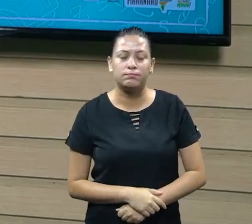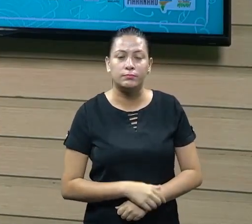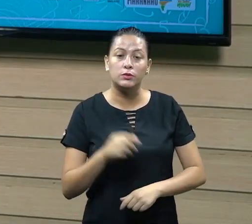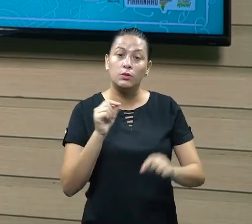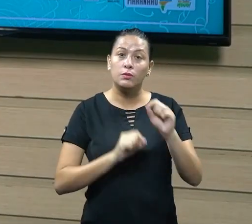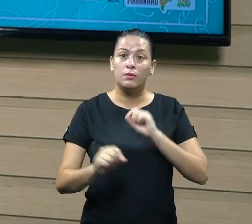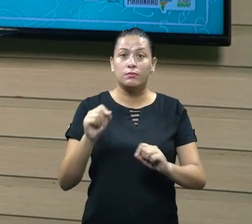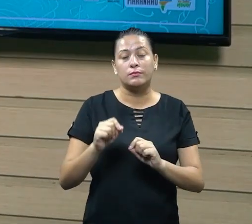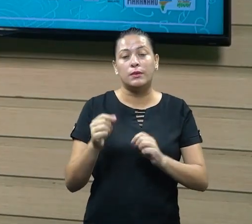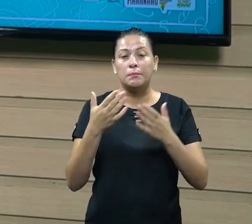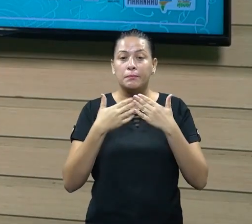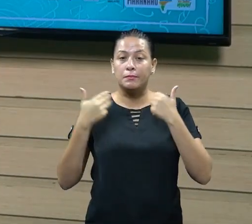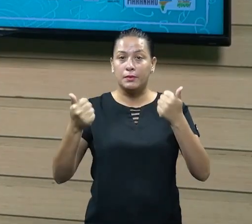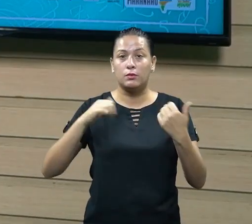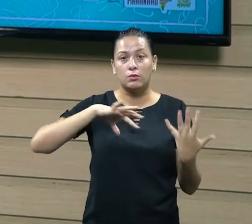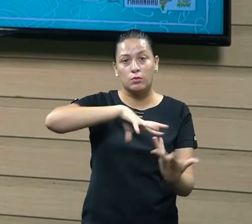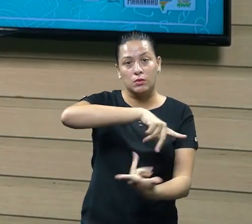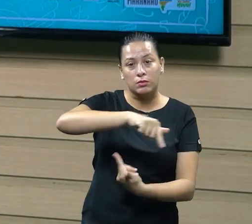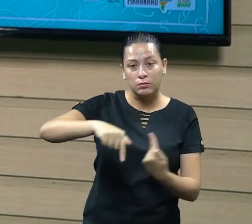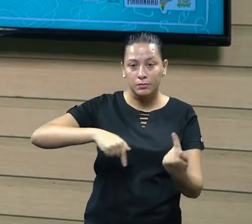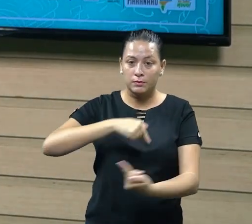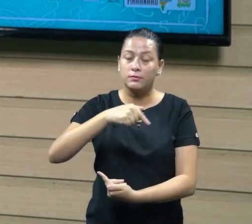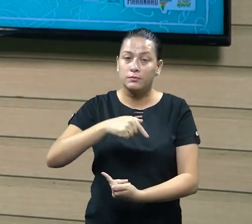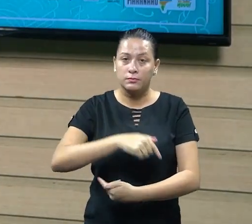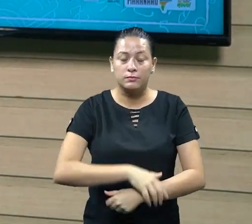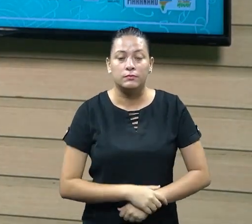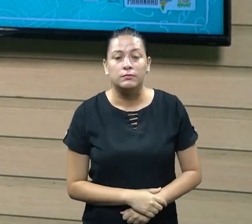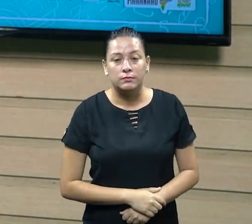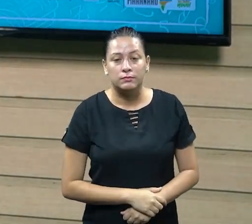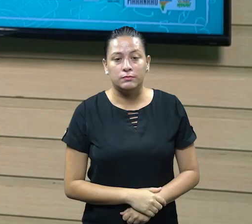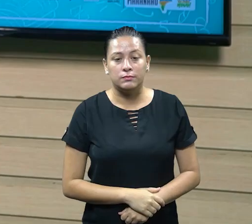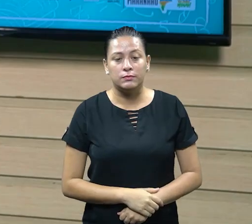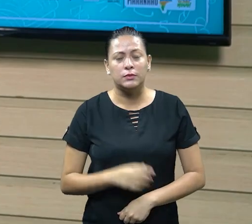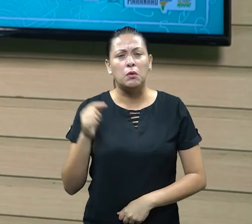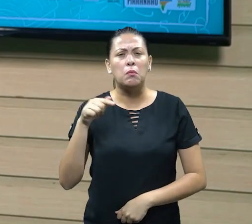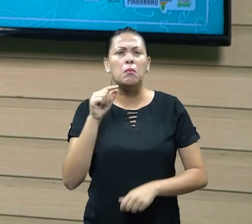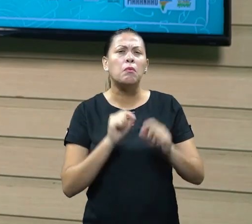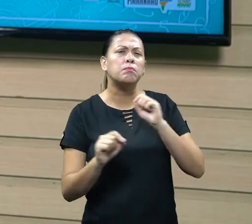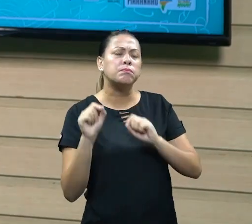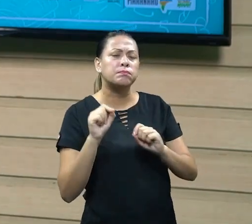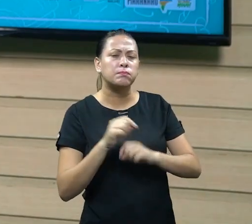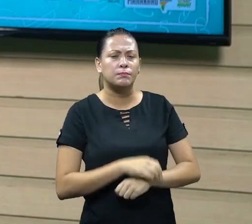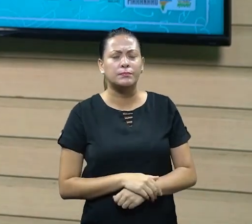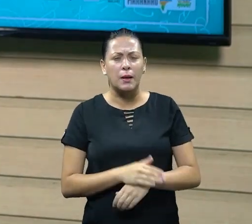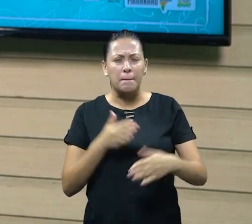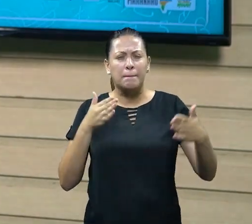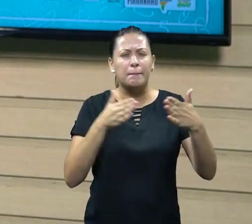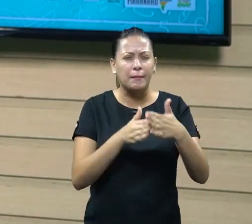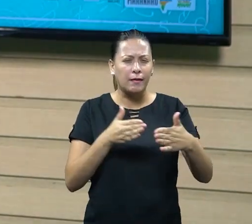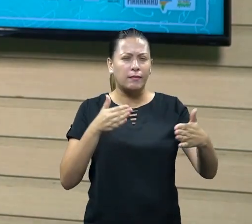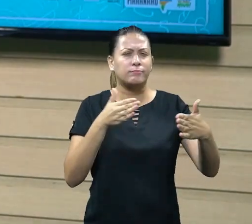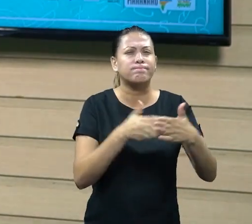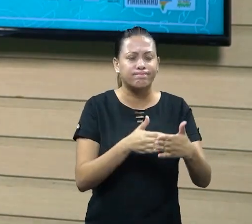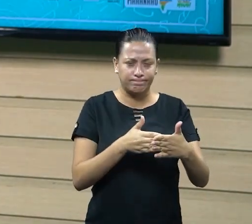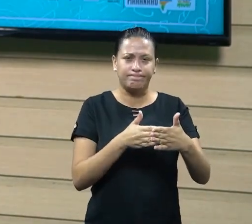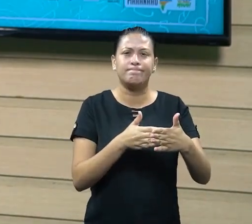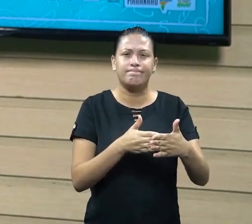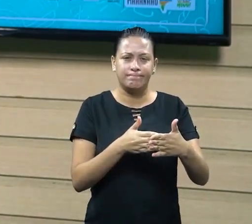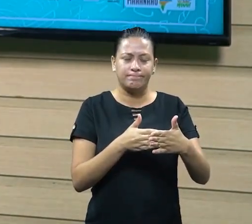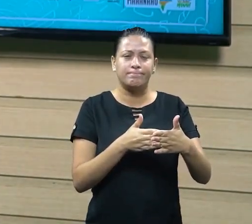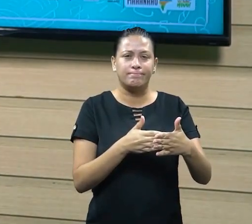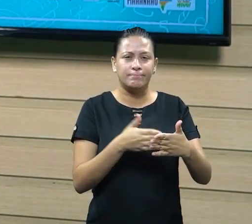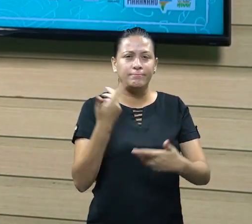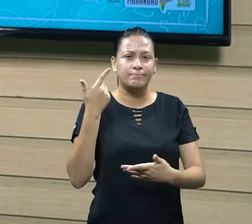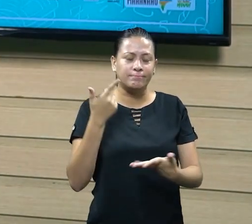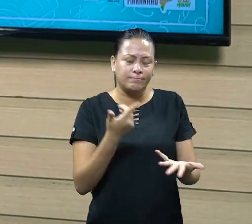globalização. Primeiro, a gente precisa entender o que é globalização. Globalização é quebra de barreira. Hoje a gente se aproxima, isso bem aqui que a